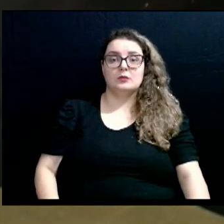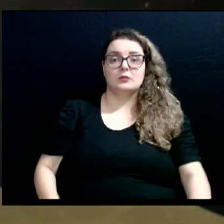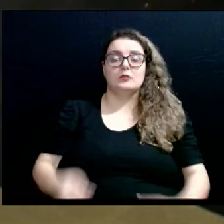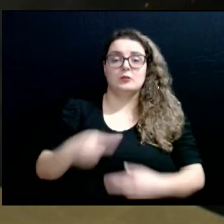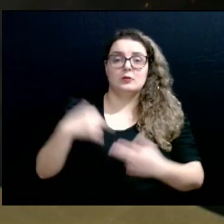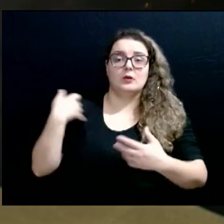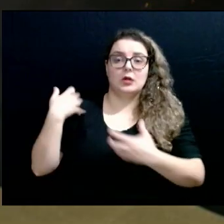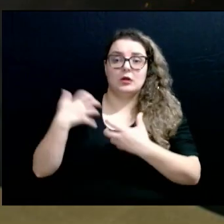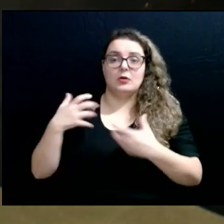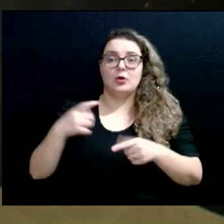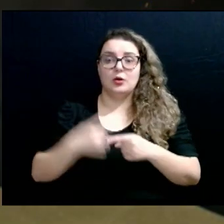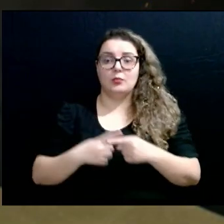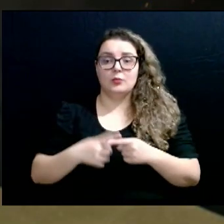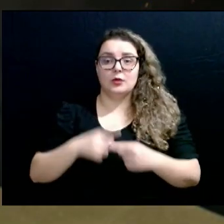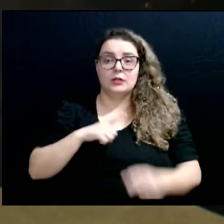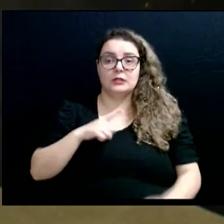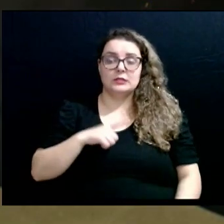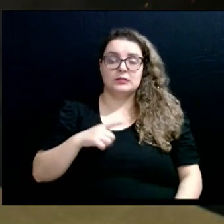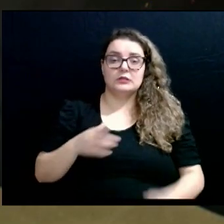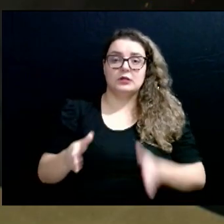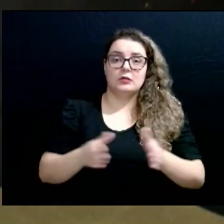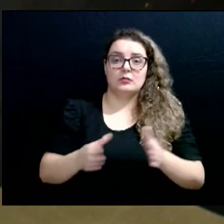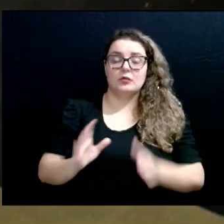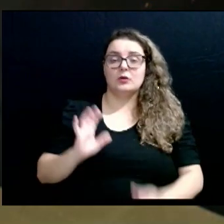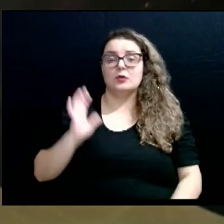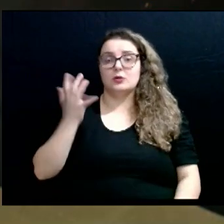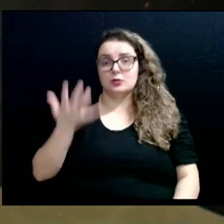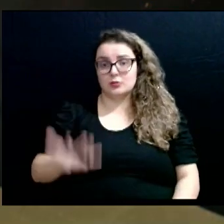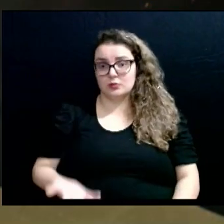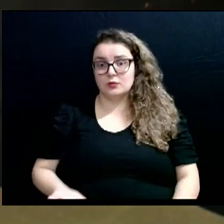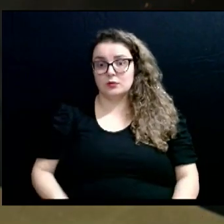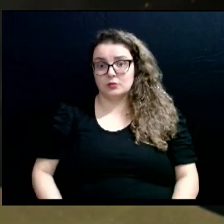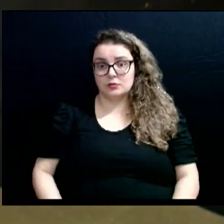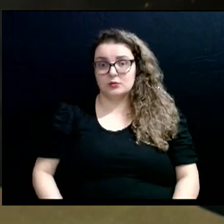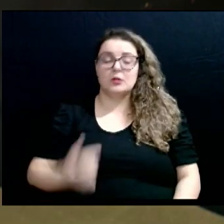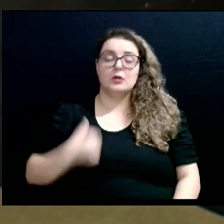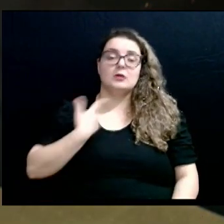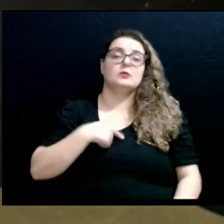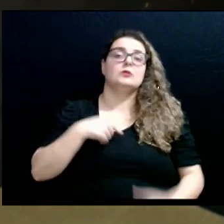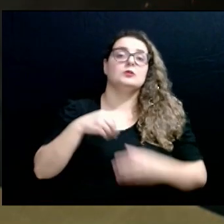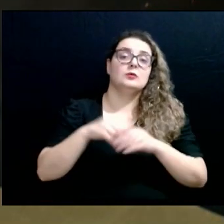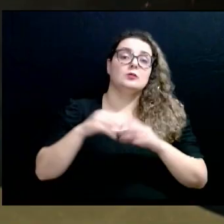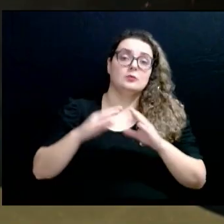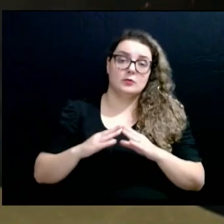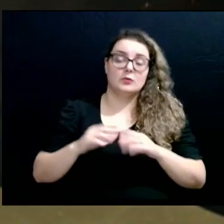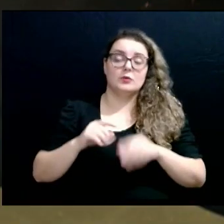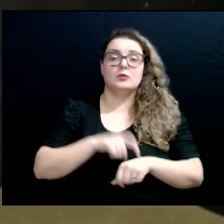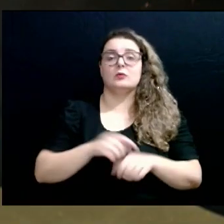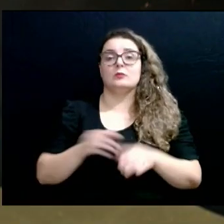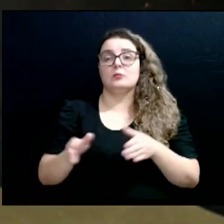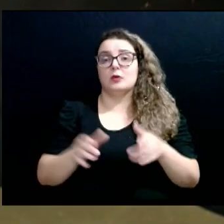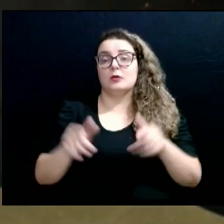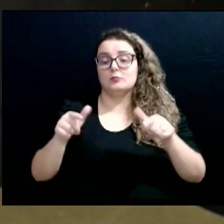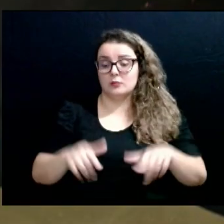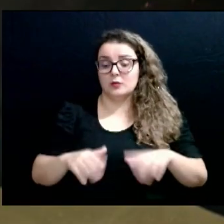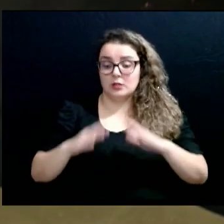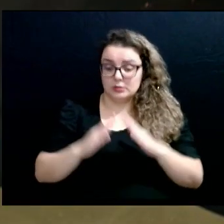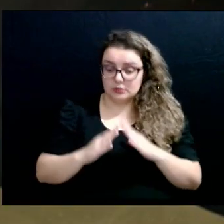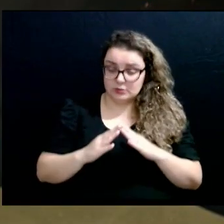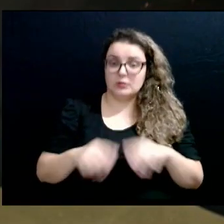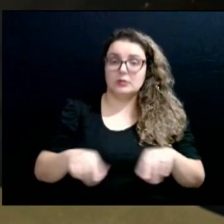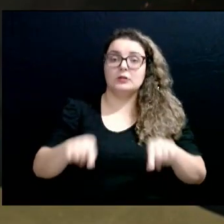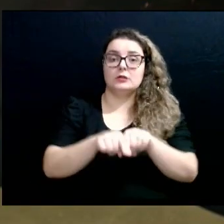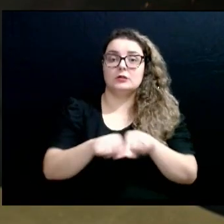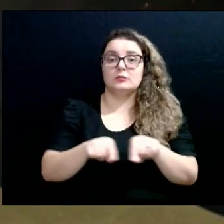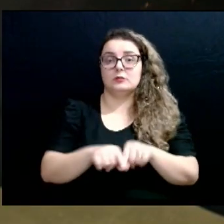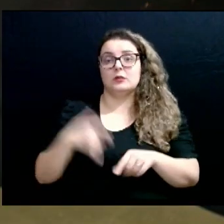tem aquela situação que ocorre, né, nas nossas casas, no ambiente doméstico, também com idosos. A